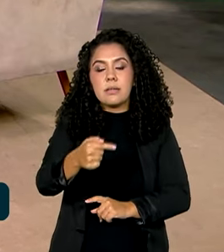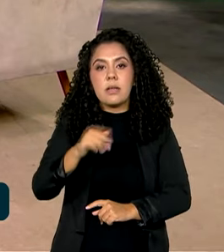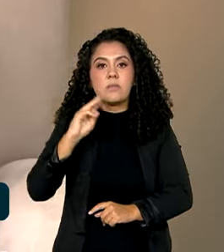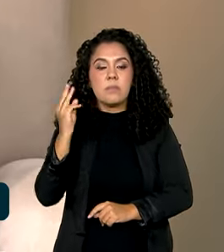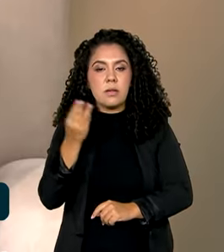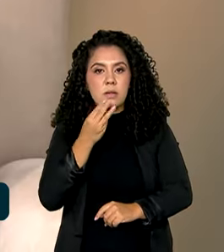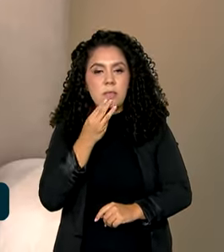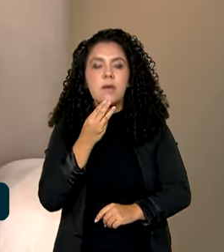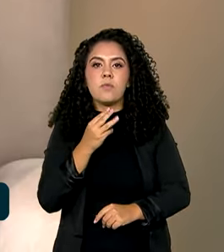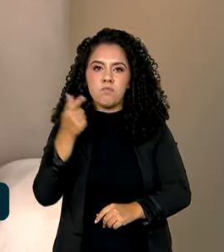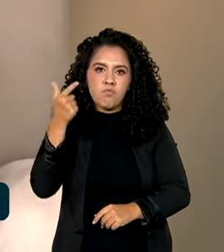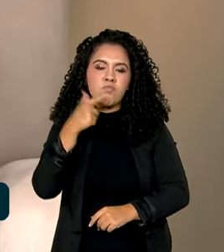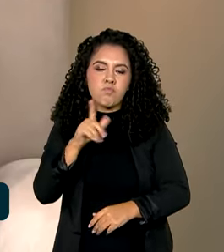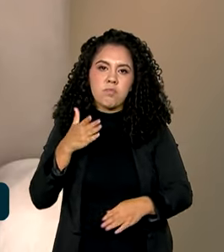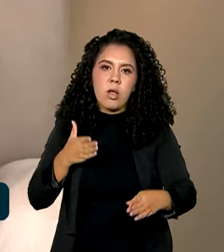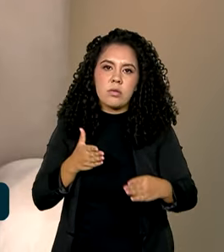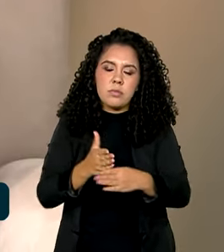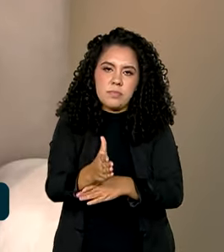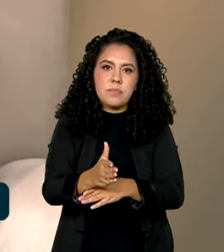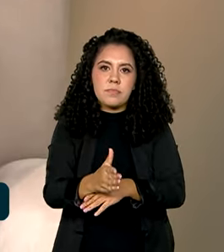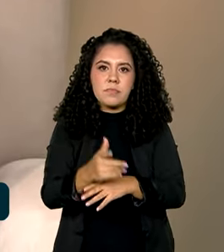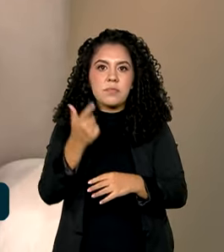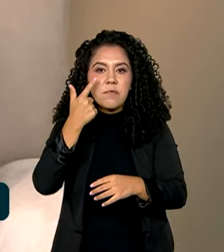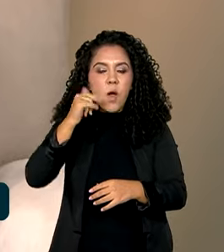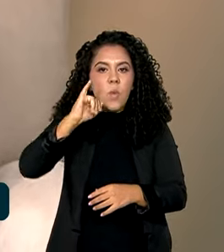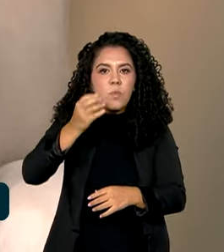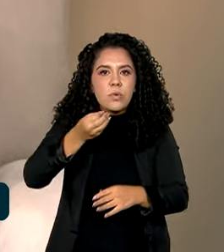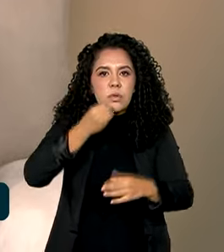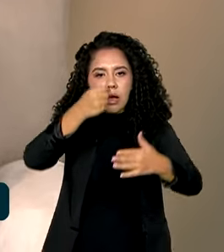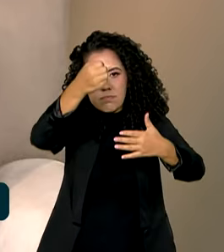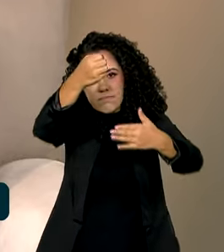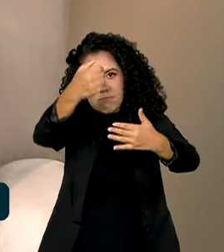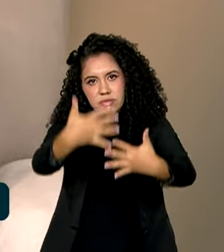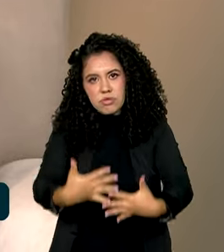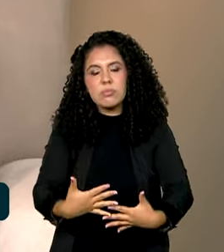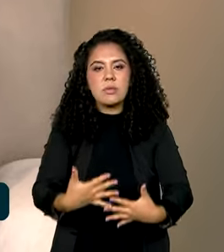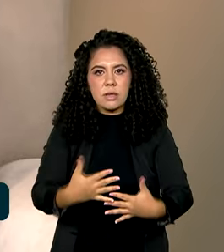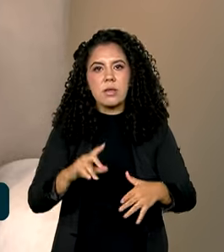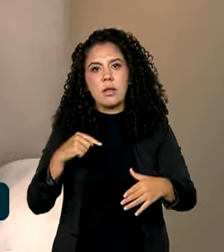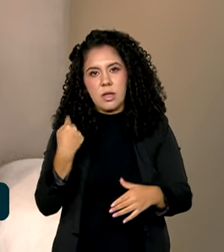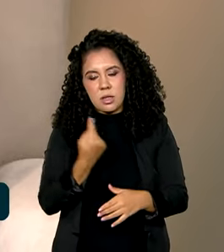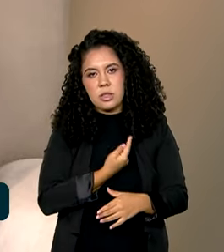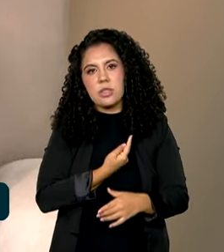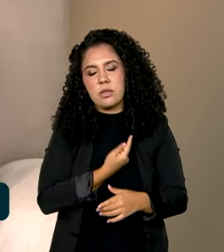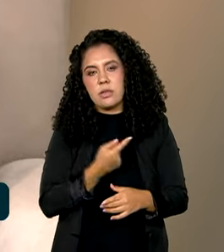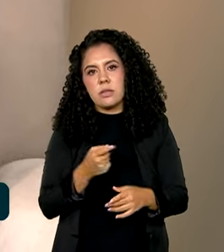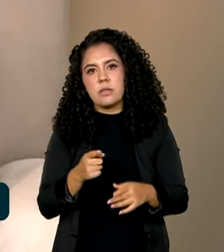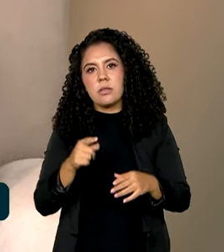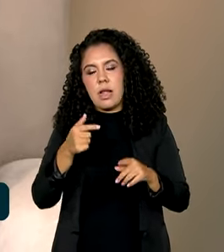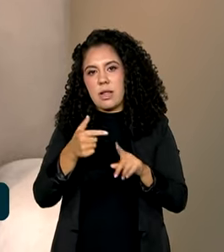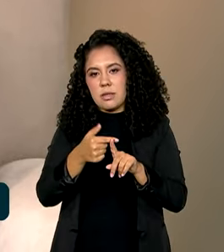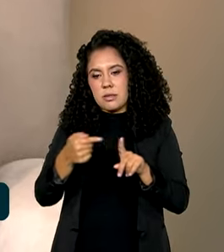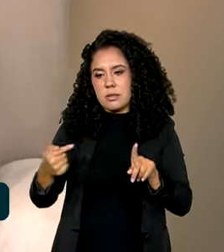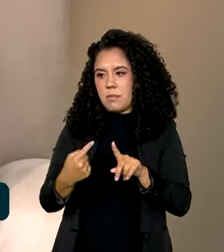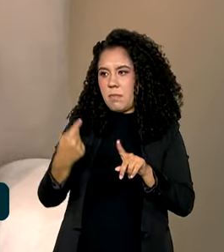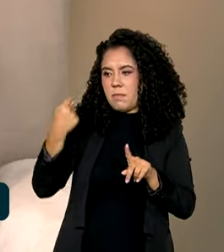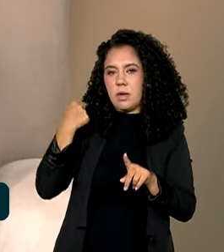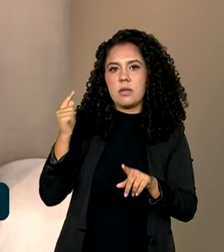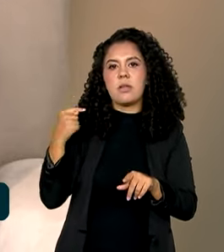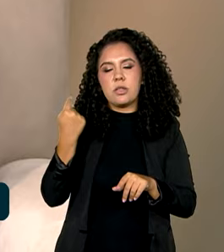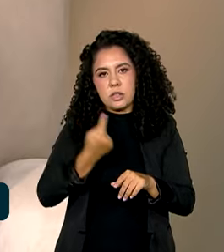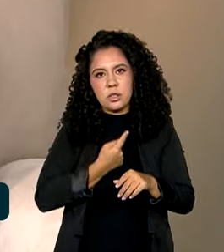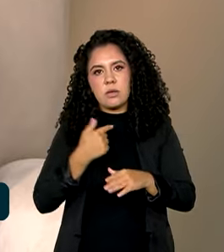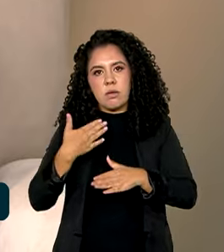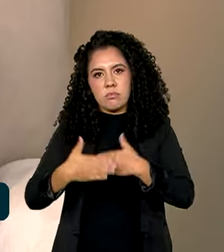lá na área que possibilita a visualização das oportunidades. Então, a gente tem adotado medidas aí na última semana e mais algumas